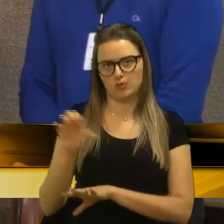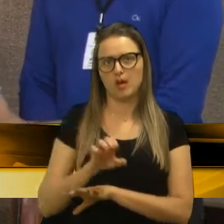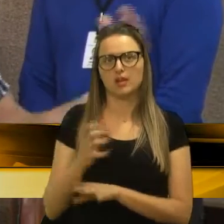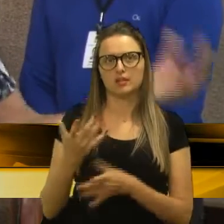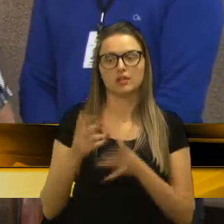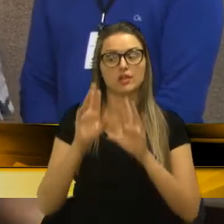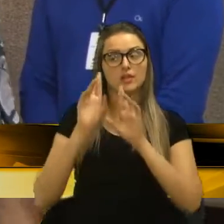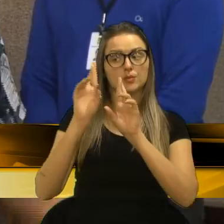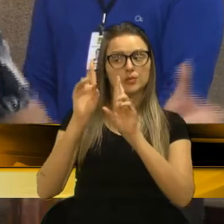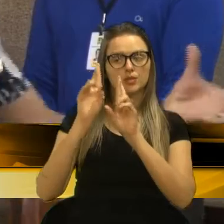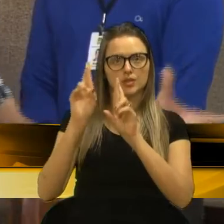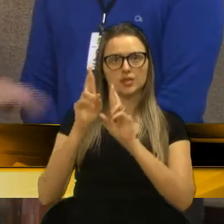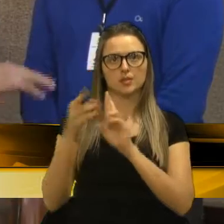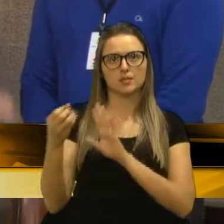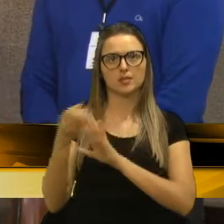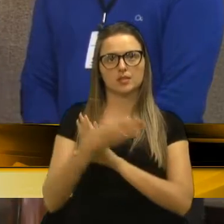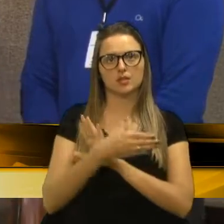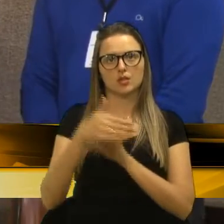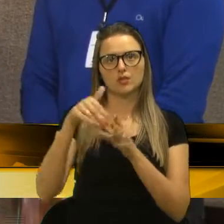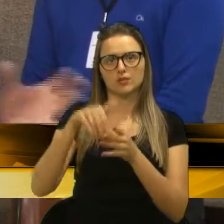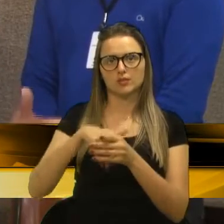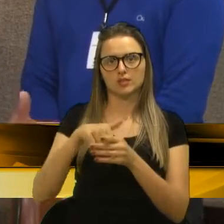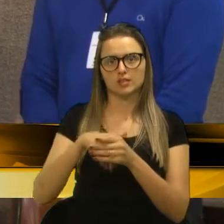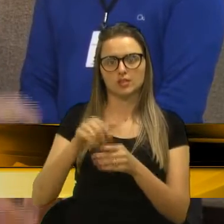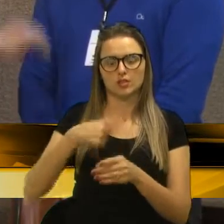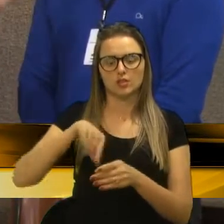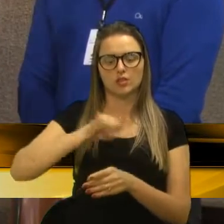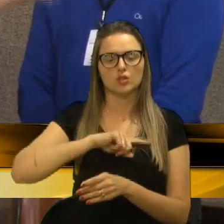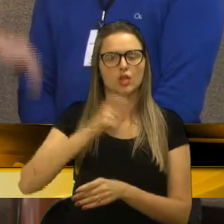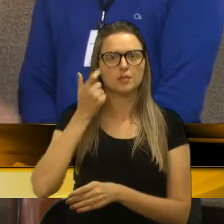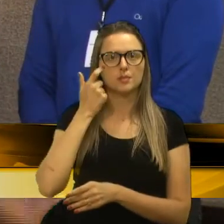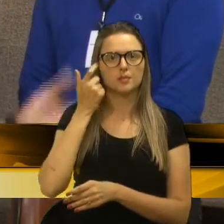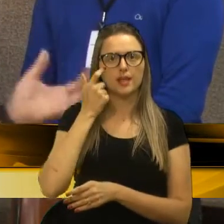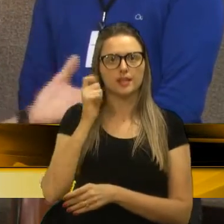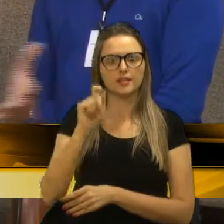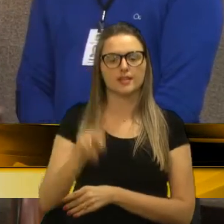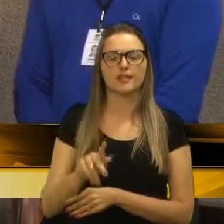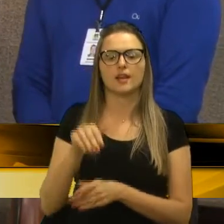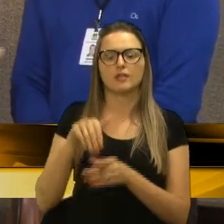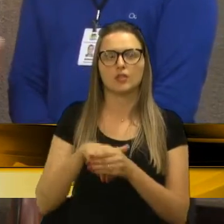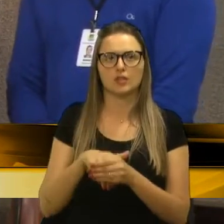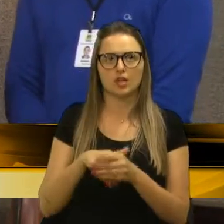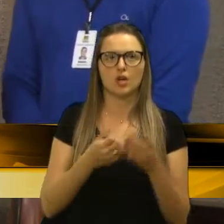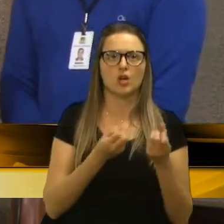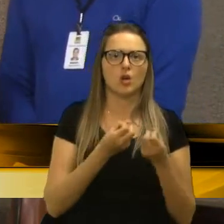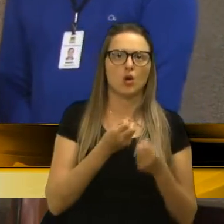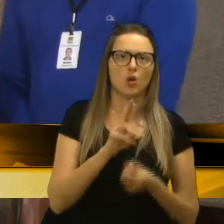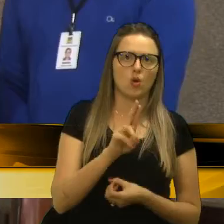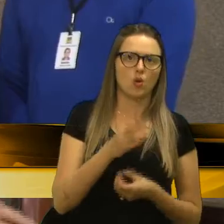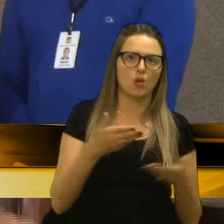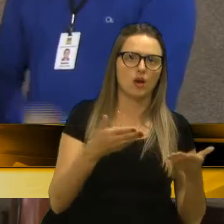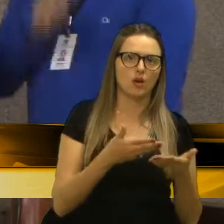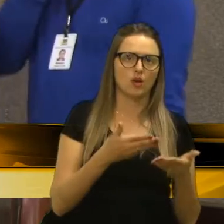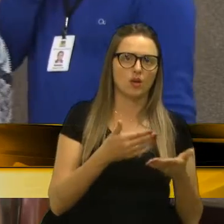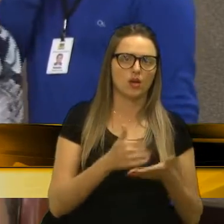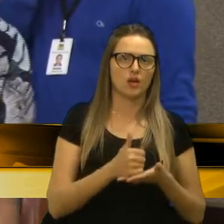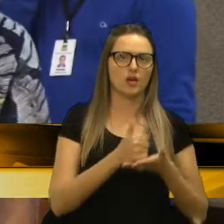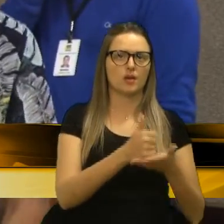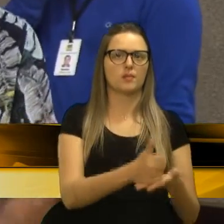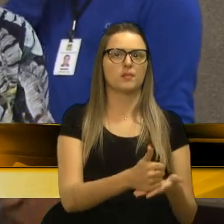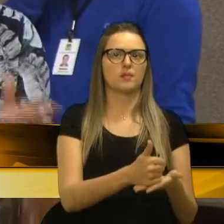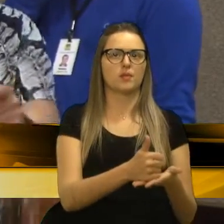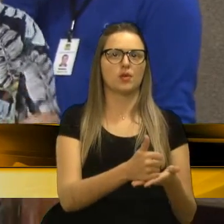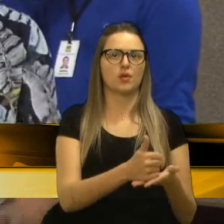vamos esperar que nas próximas eleições a gente pense bem em quem votar, seja agora quem vai ser favorável a